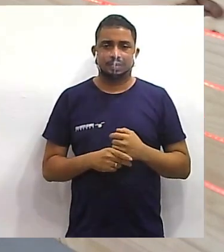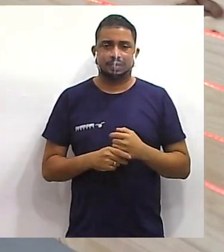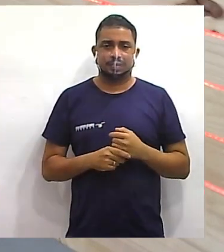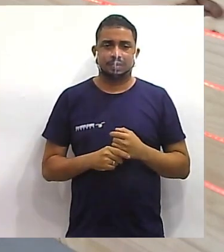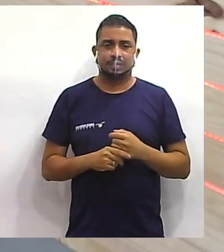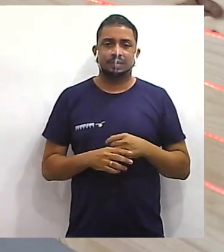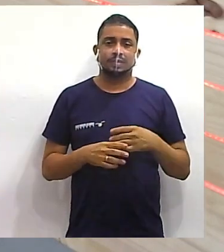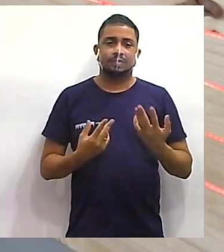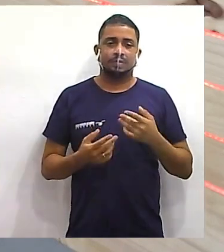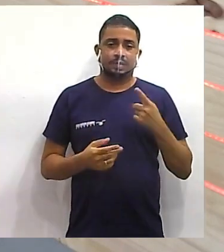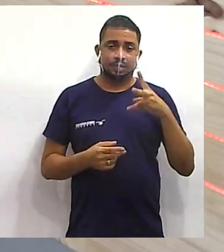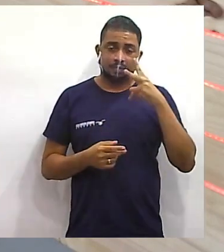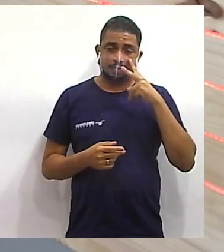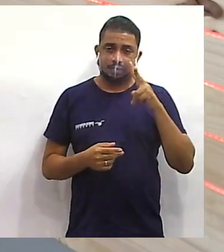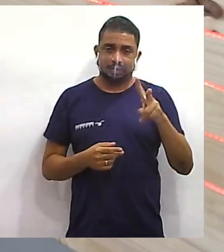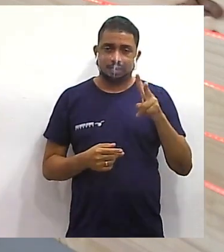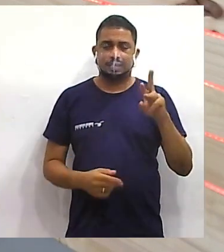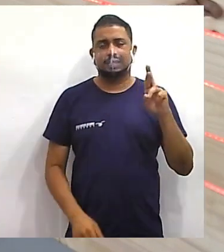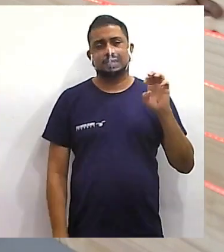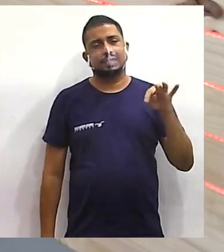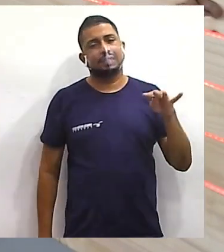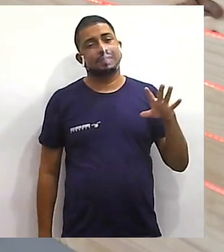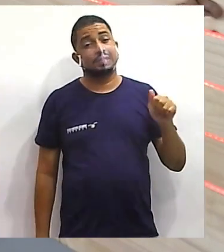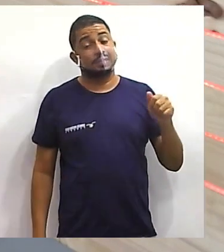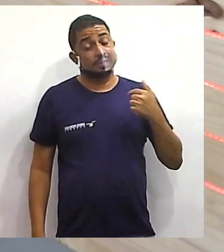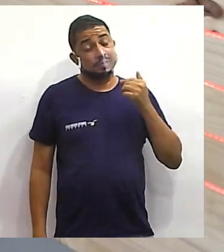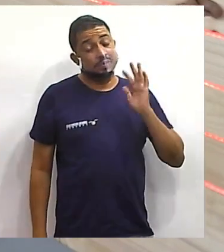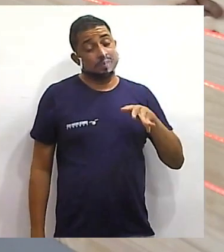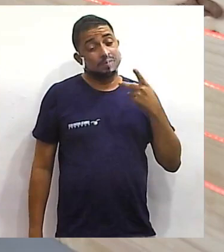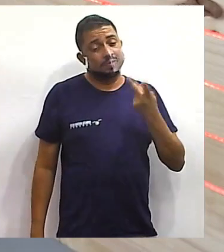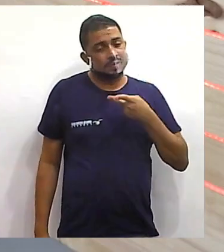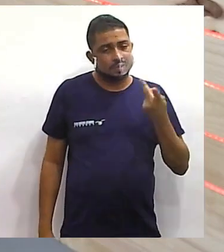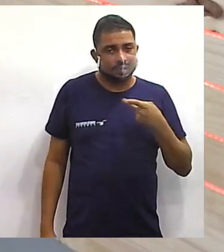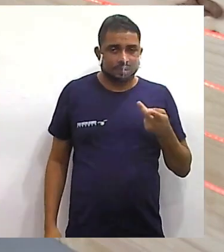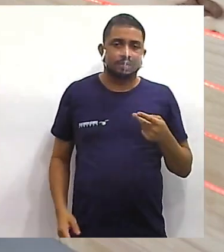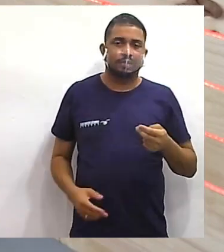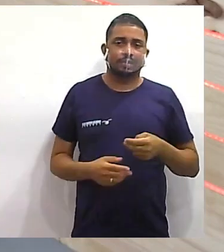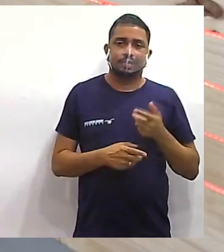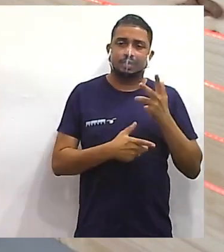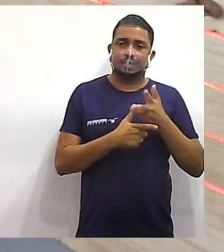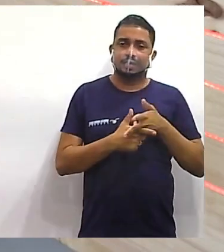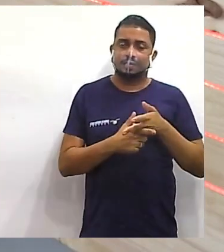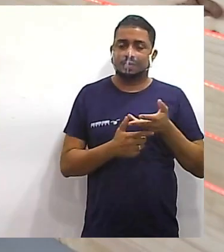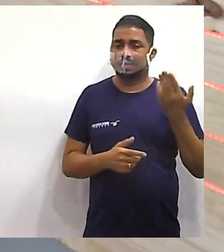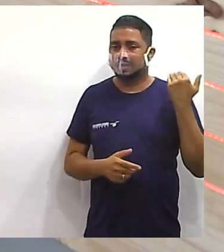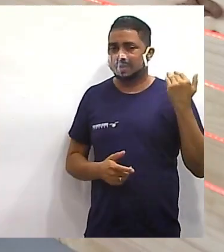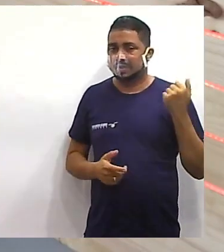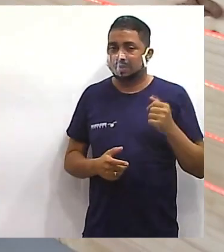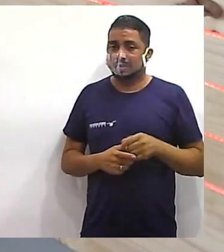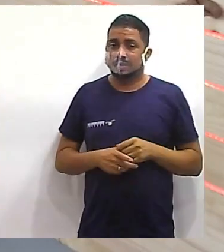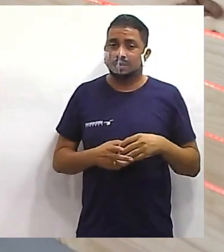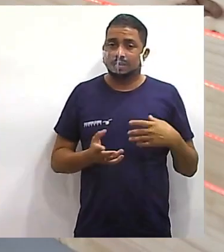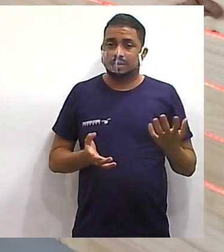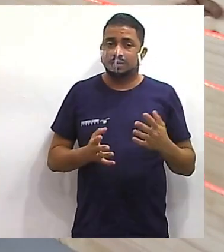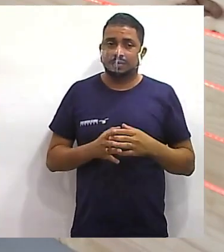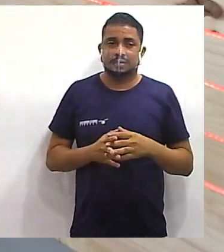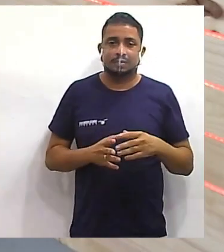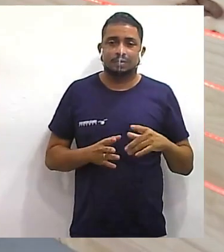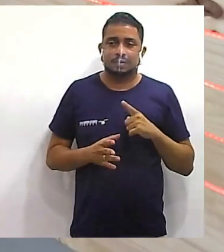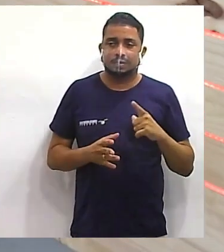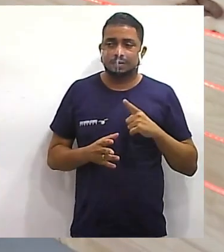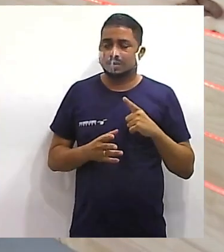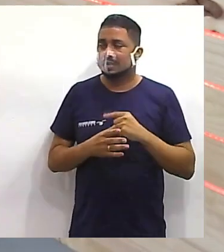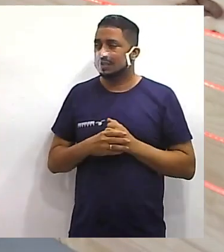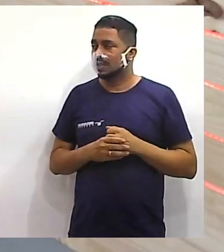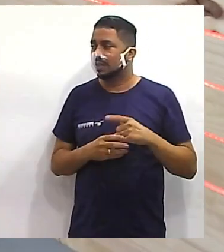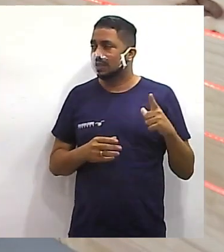assim, você vê, Renata, eu já falei isso na live anterior, que quando há